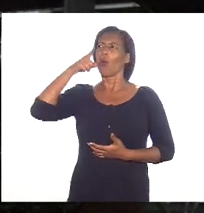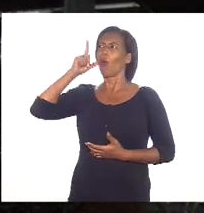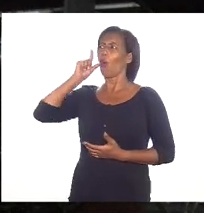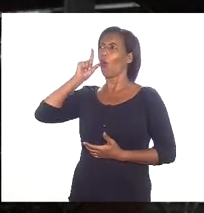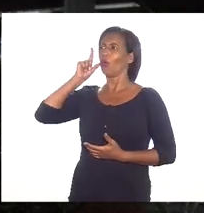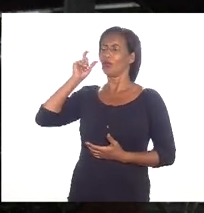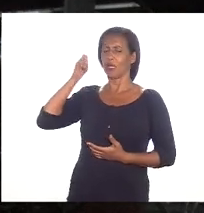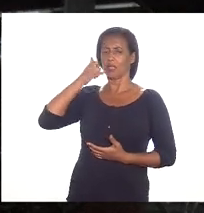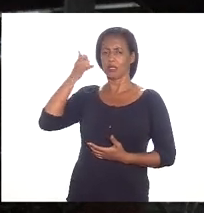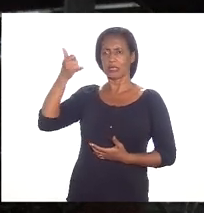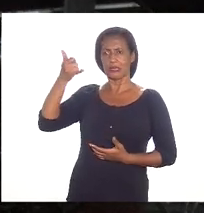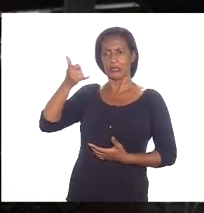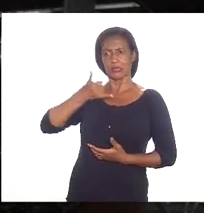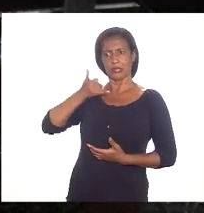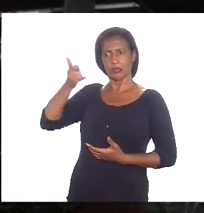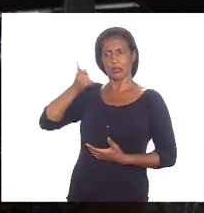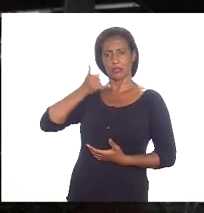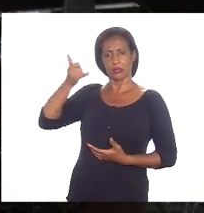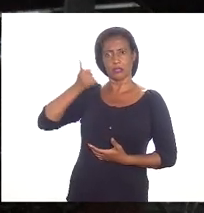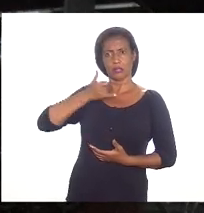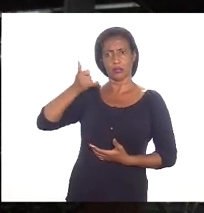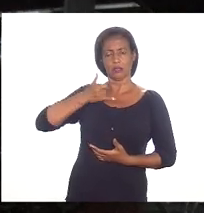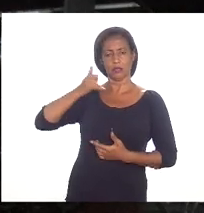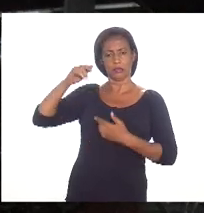de ameaças